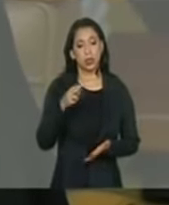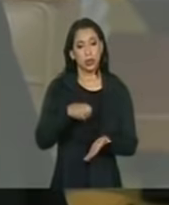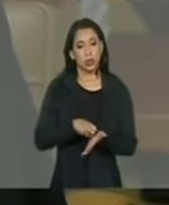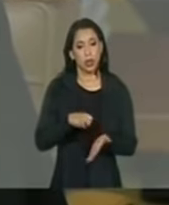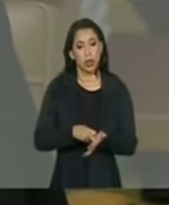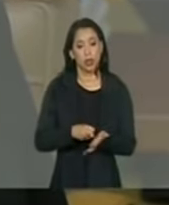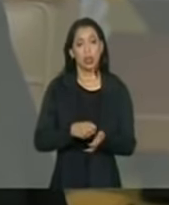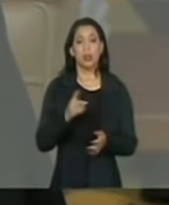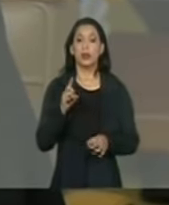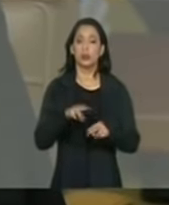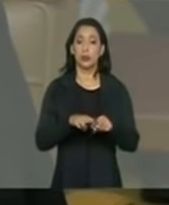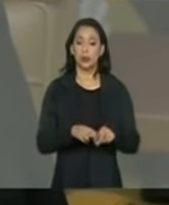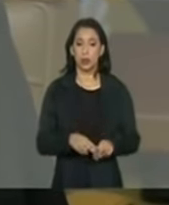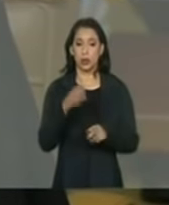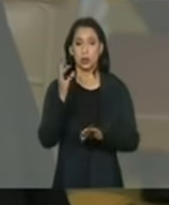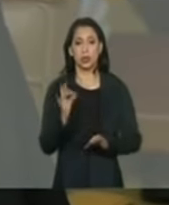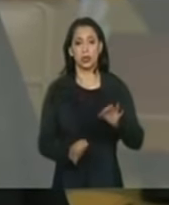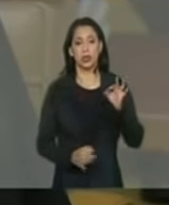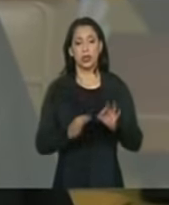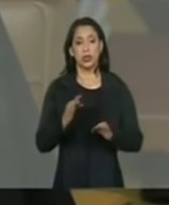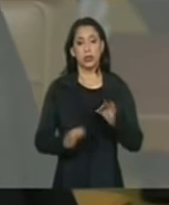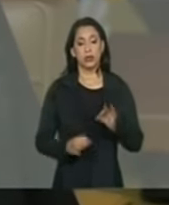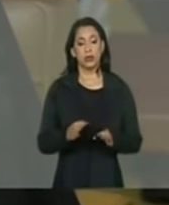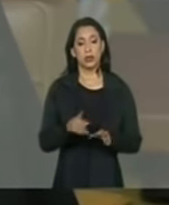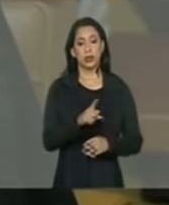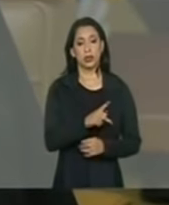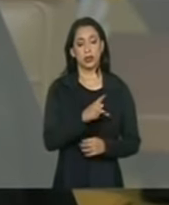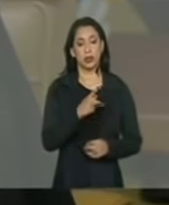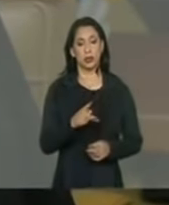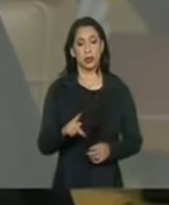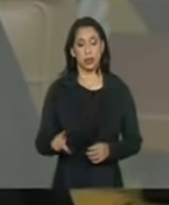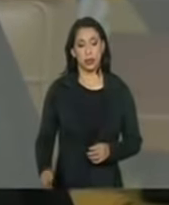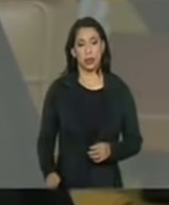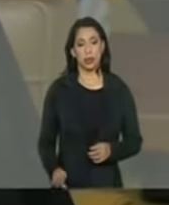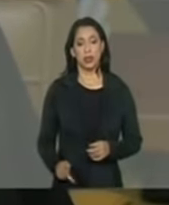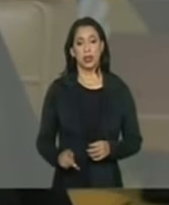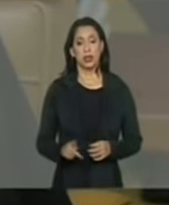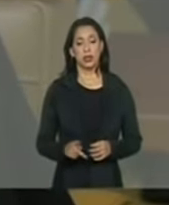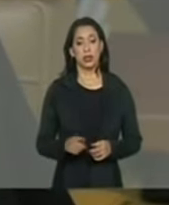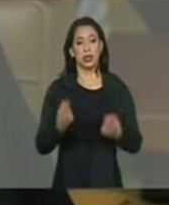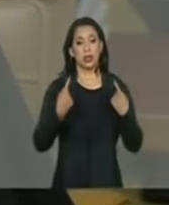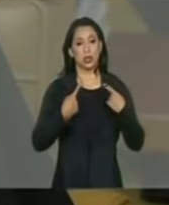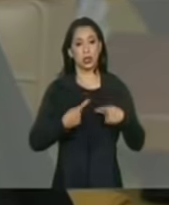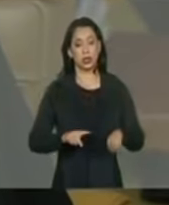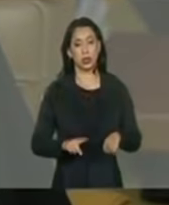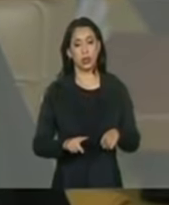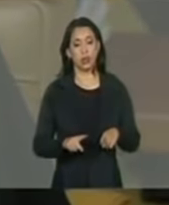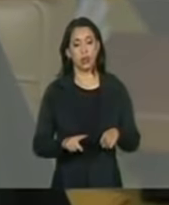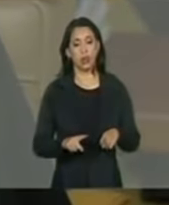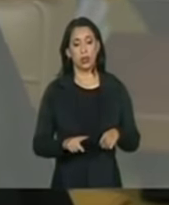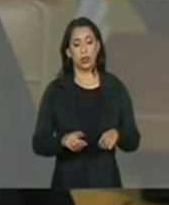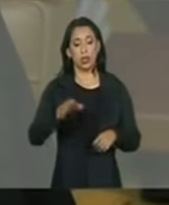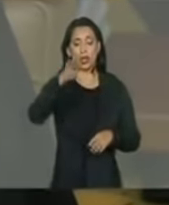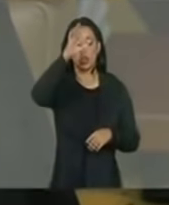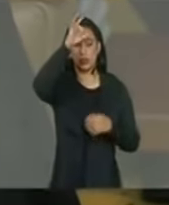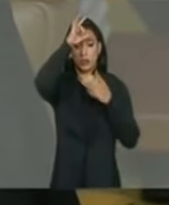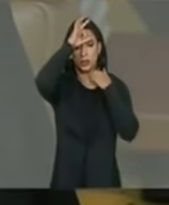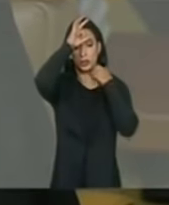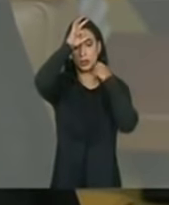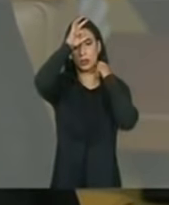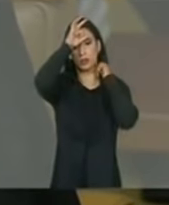que se justifica a asserção senhor presidente de que a repulsa à presunção de inocência